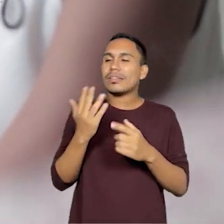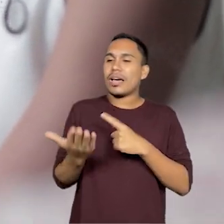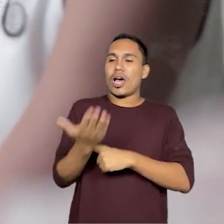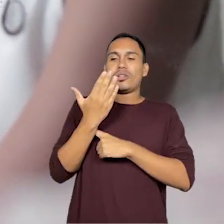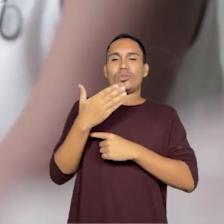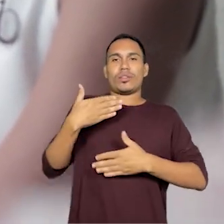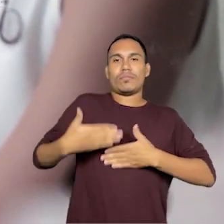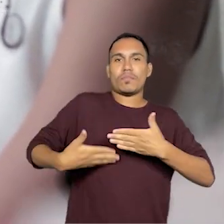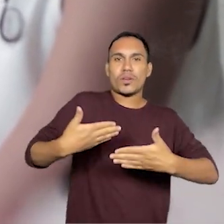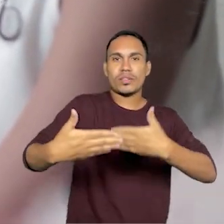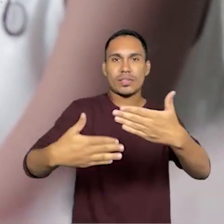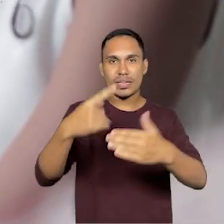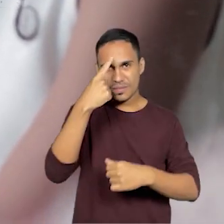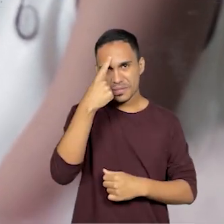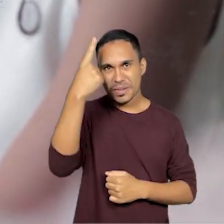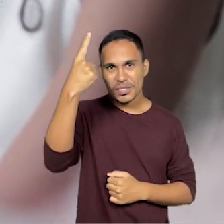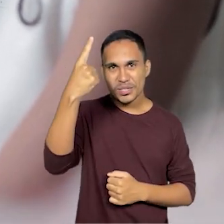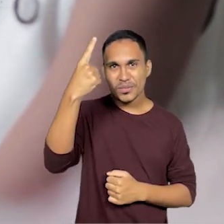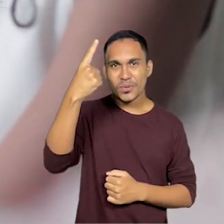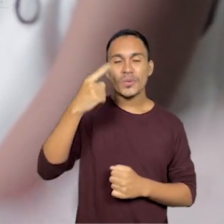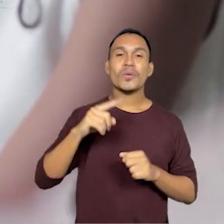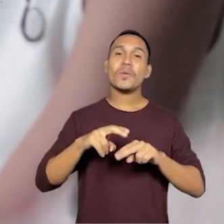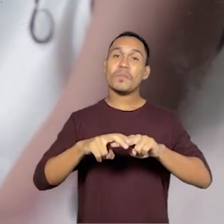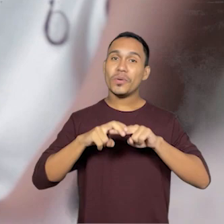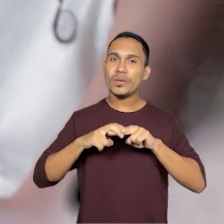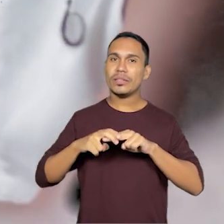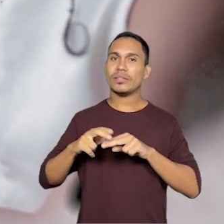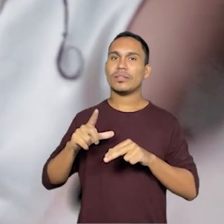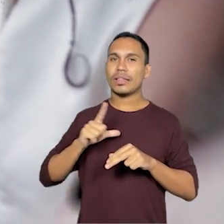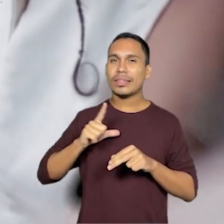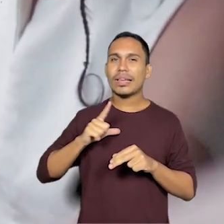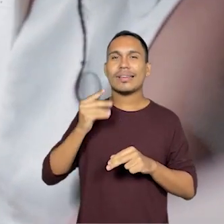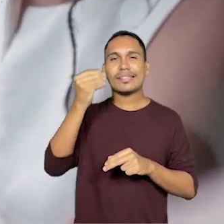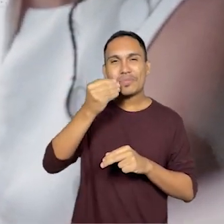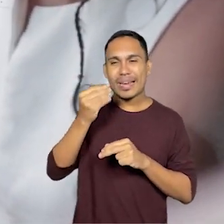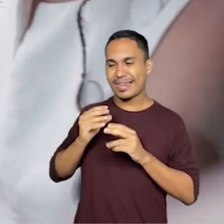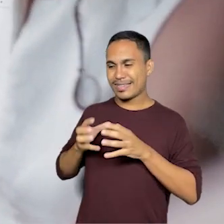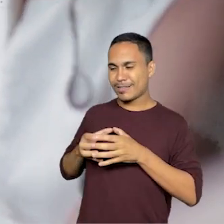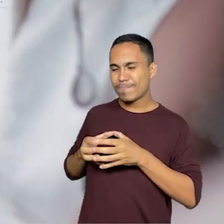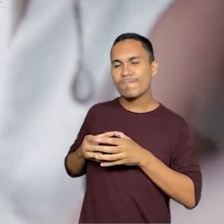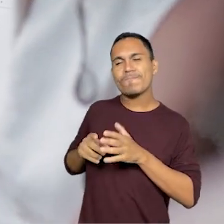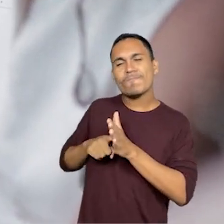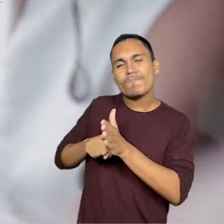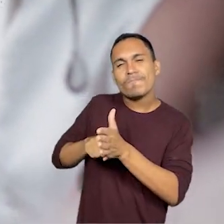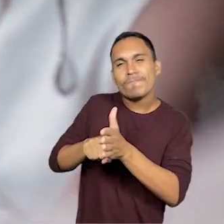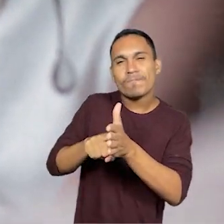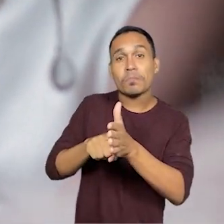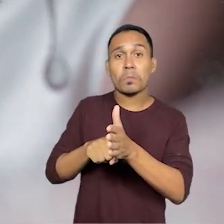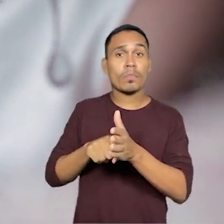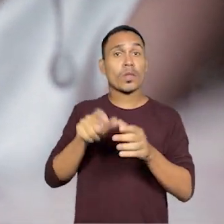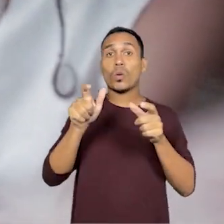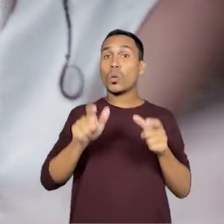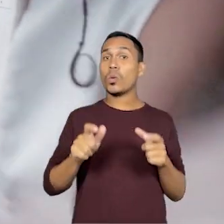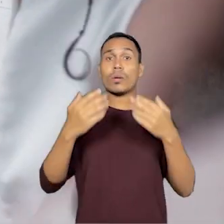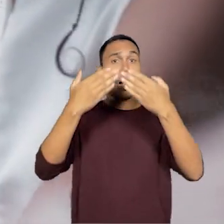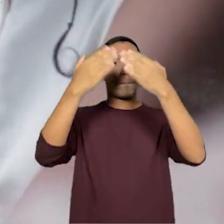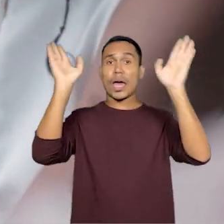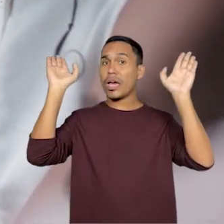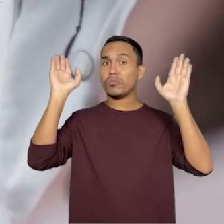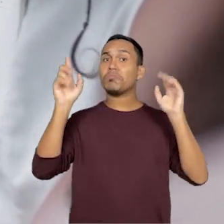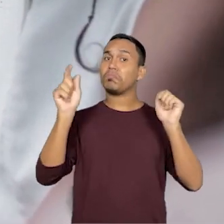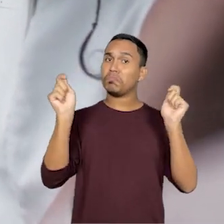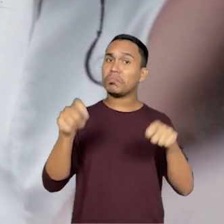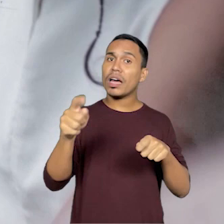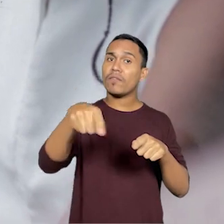criativo, a gente está em processo criativo, então a gente tem esse laboratório. E esse espaço está aberto. Está aberto para receber vocês, está aberto